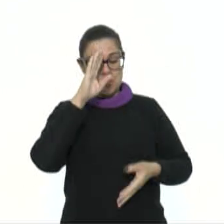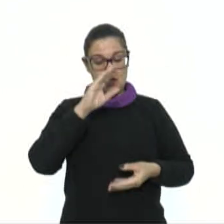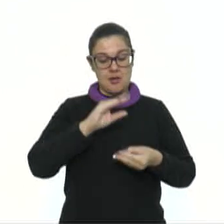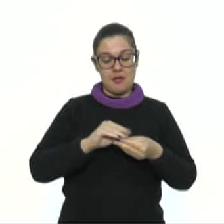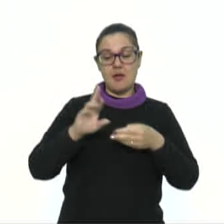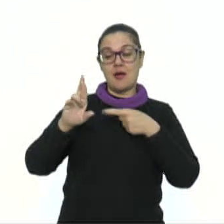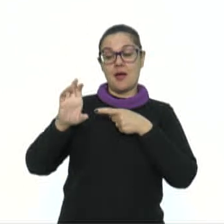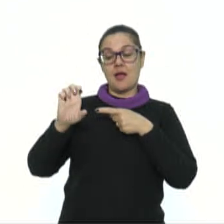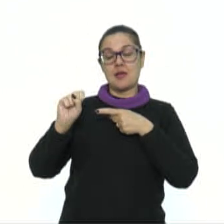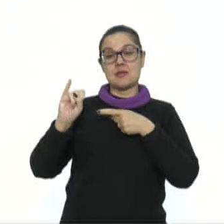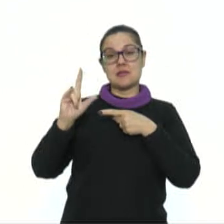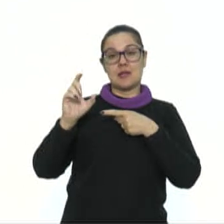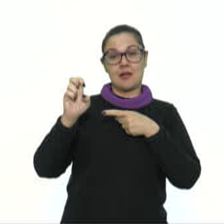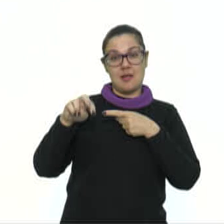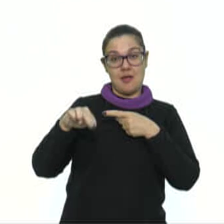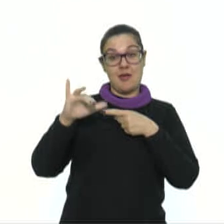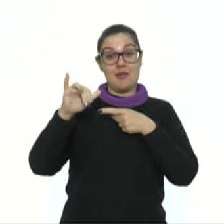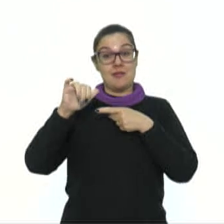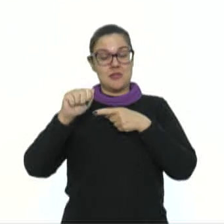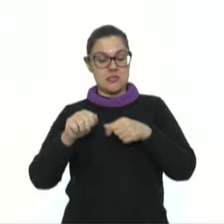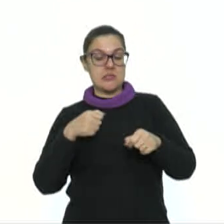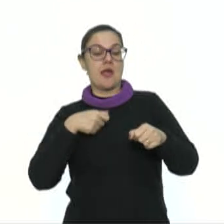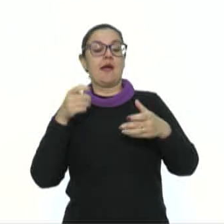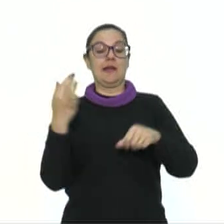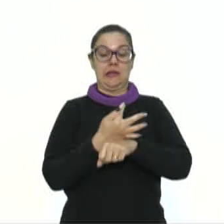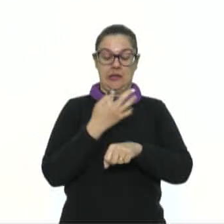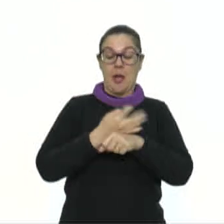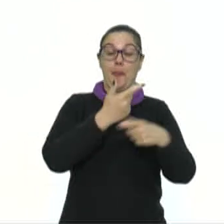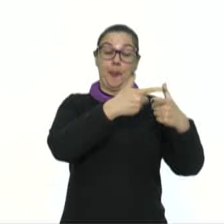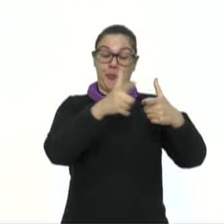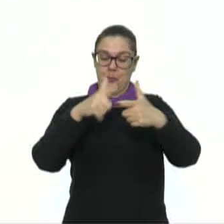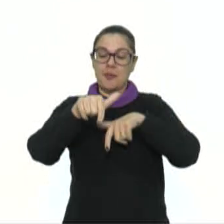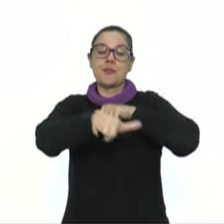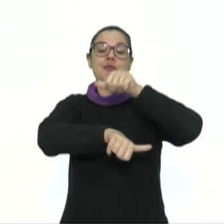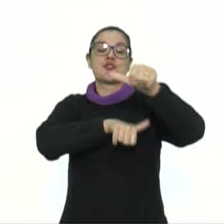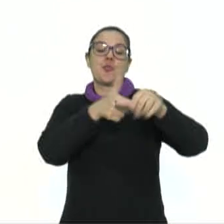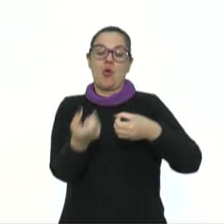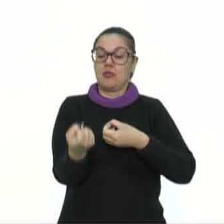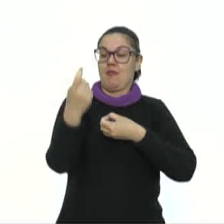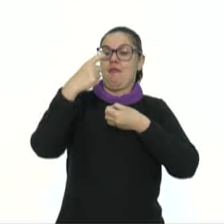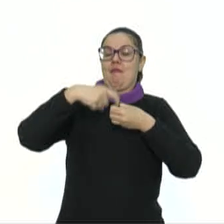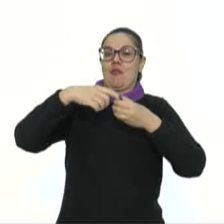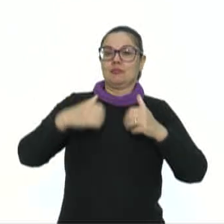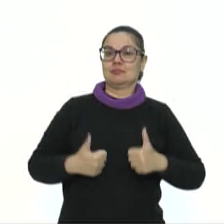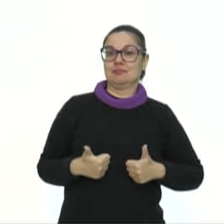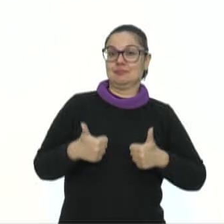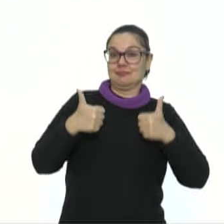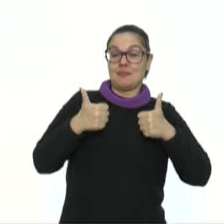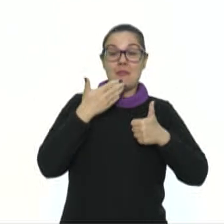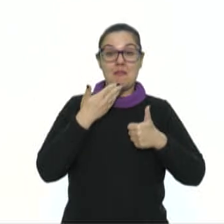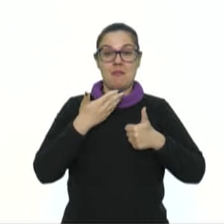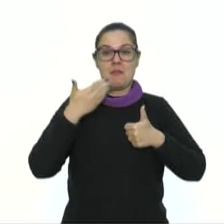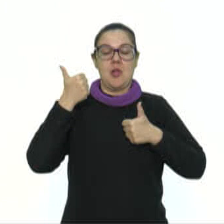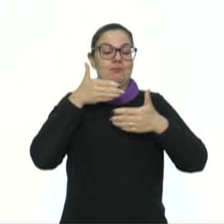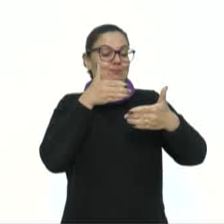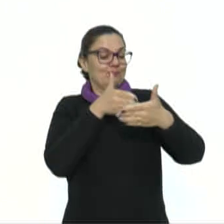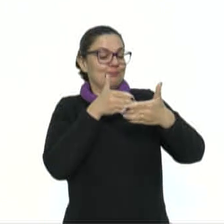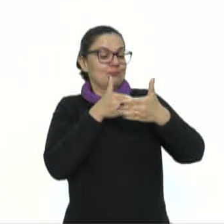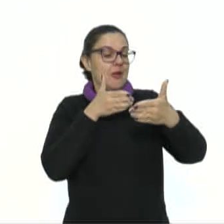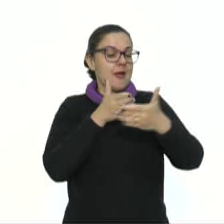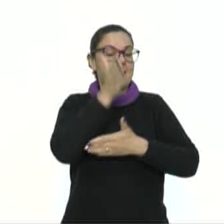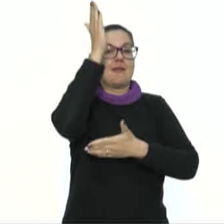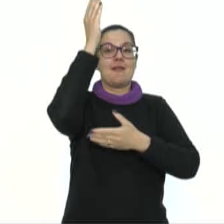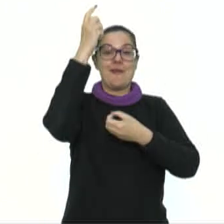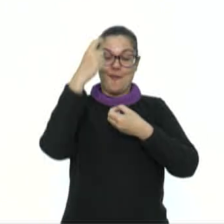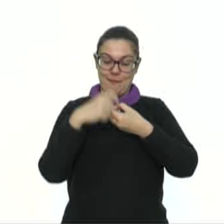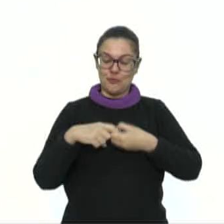por resiliência a capacidade que temos de sofrer reveses na vida e voltarmos ao nosso eixo, enfrentá-los e